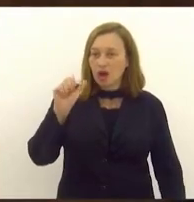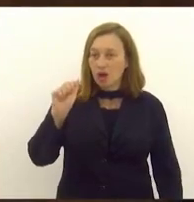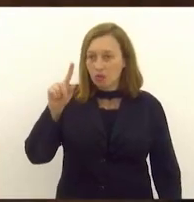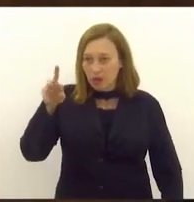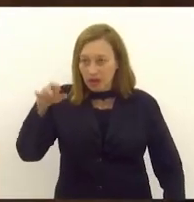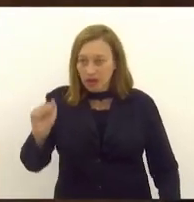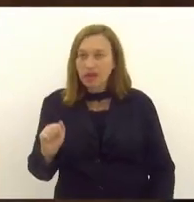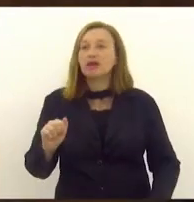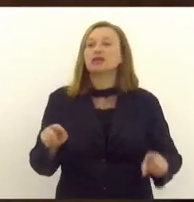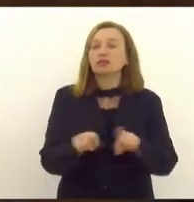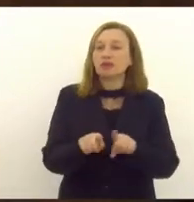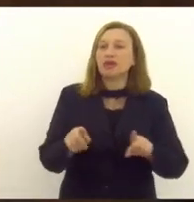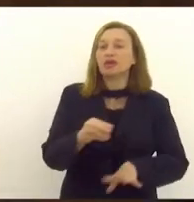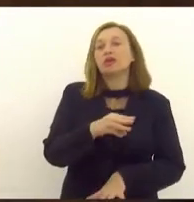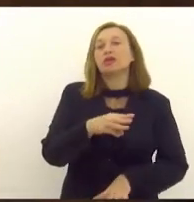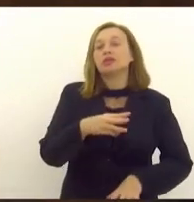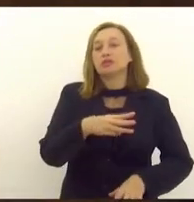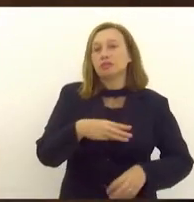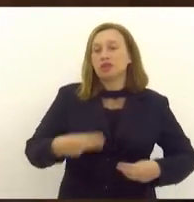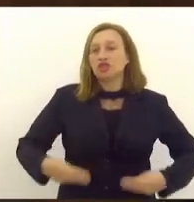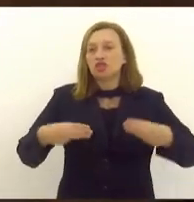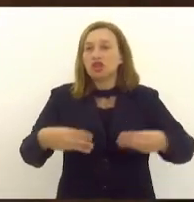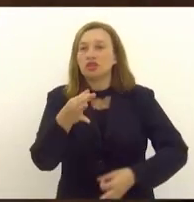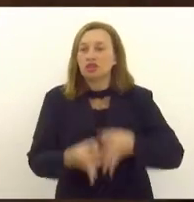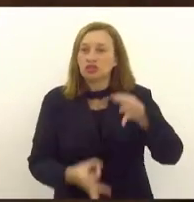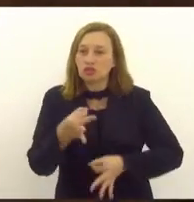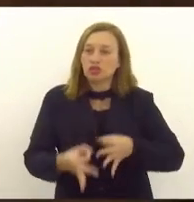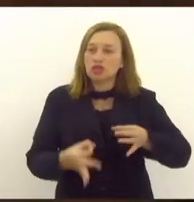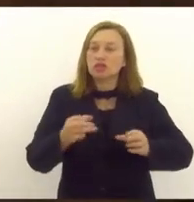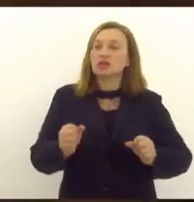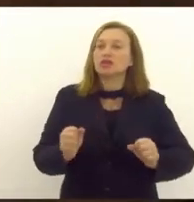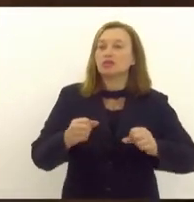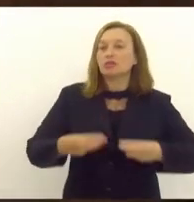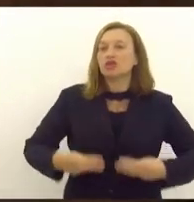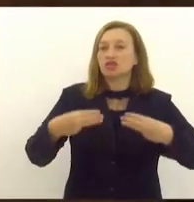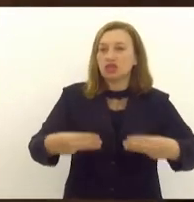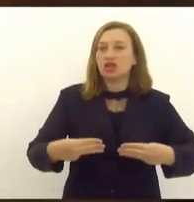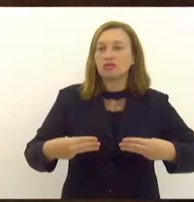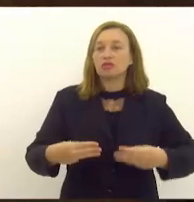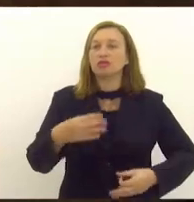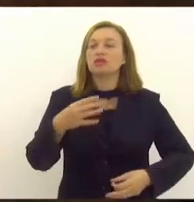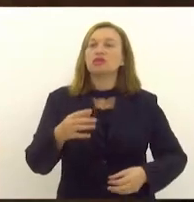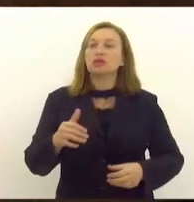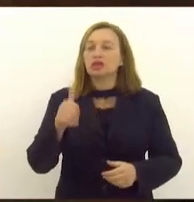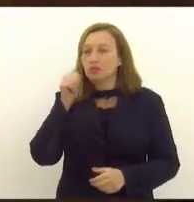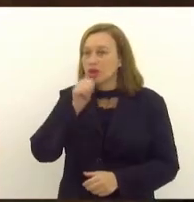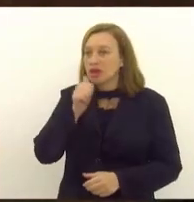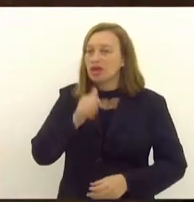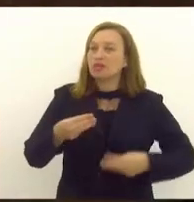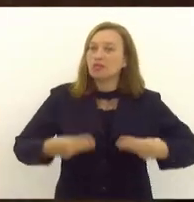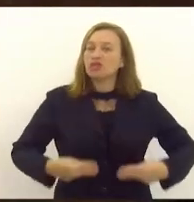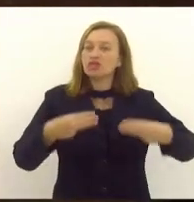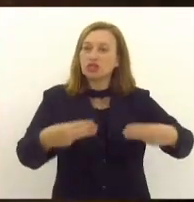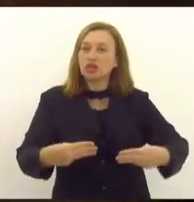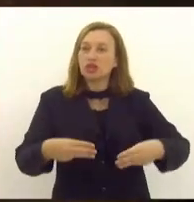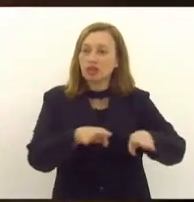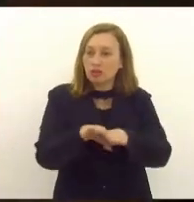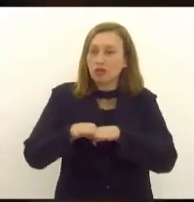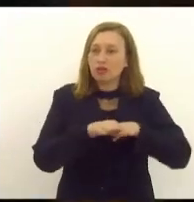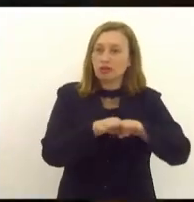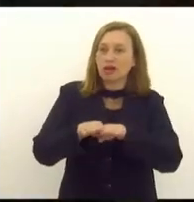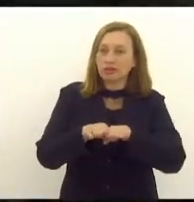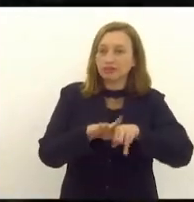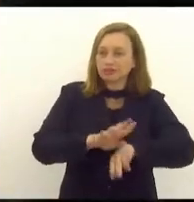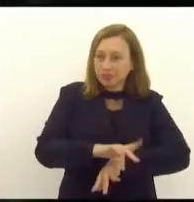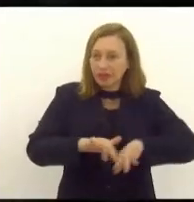Justiça Segurança Pública Ministério das mulheres e Ministério da Igualdade racial a gente teve um dia de intensas